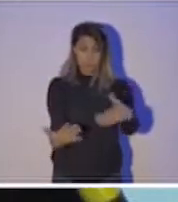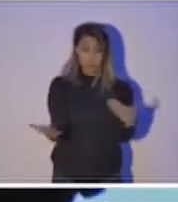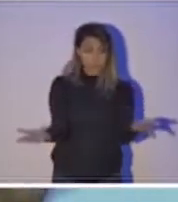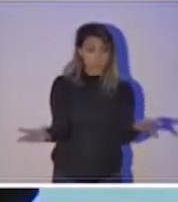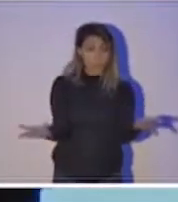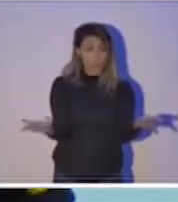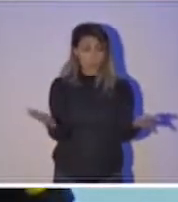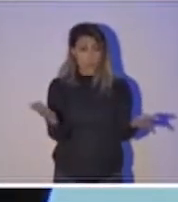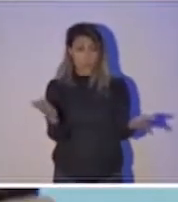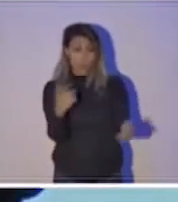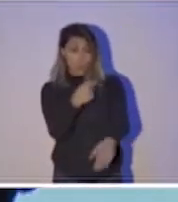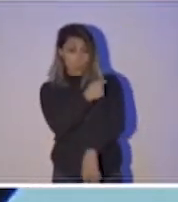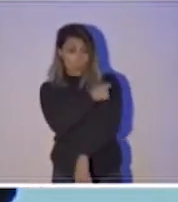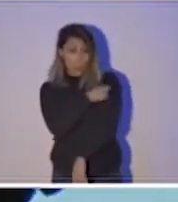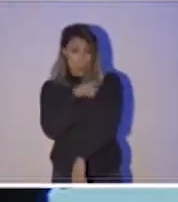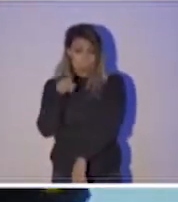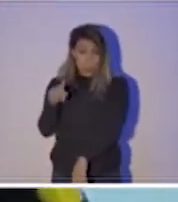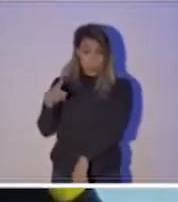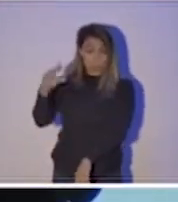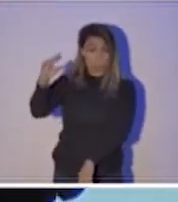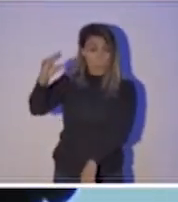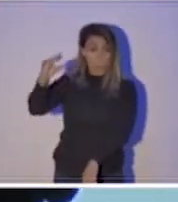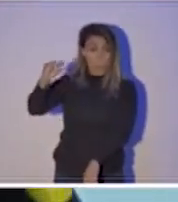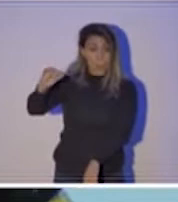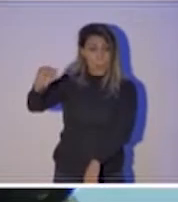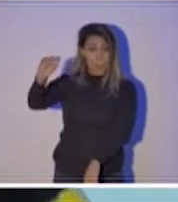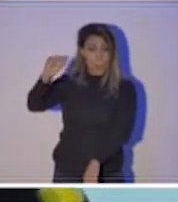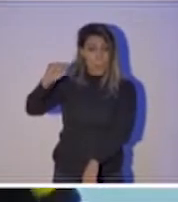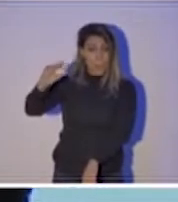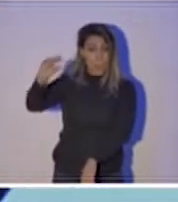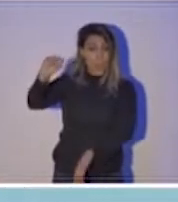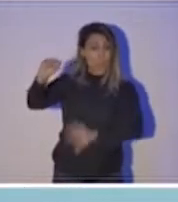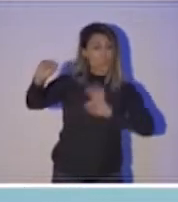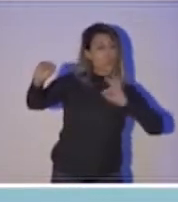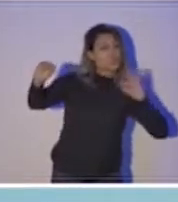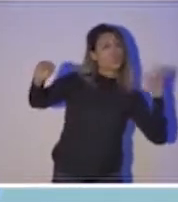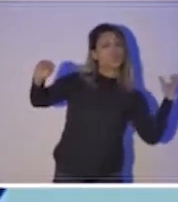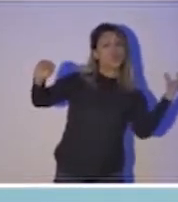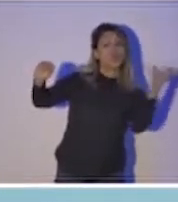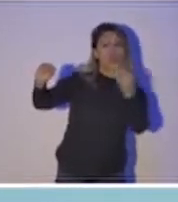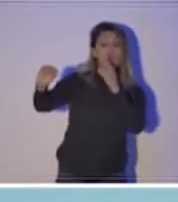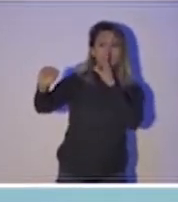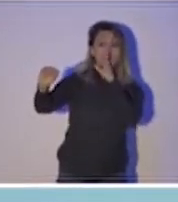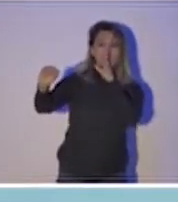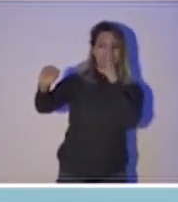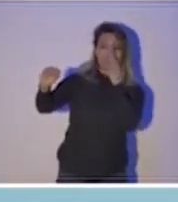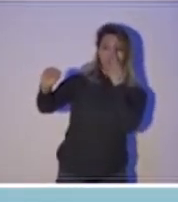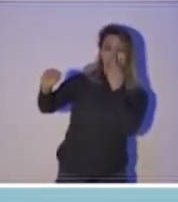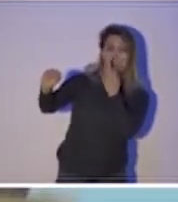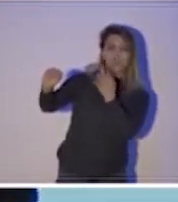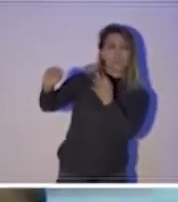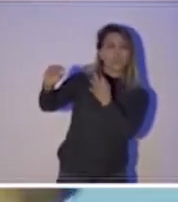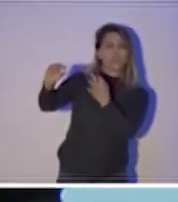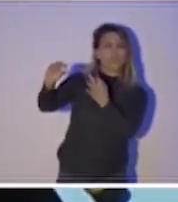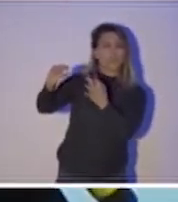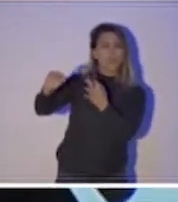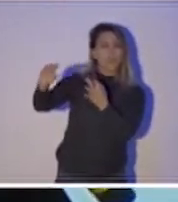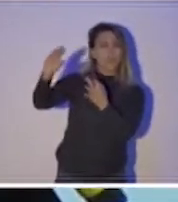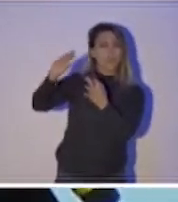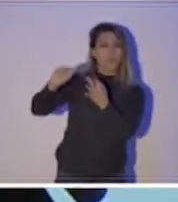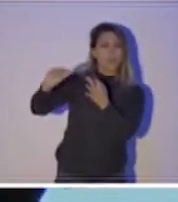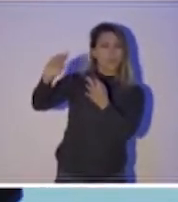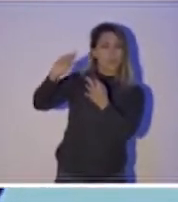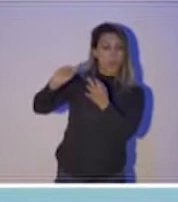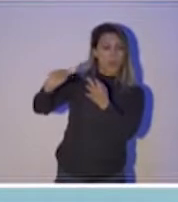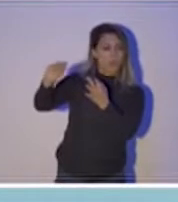eu, estaremos em absoluto silêncio. Esse é um combinado que a gente precisa reforçar de tempos em